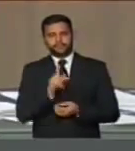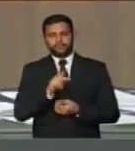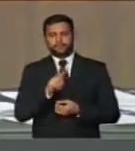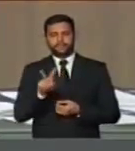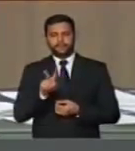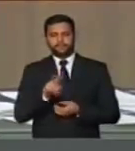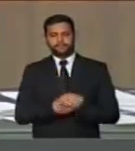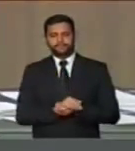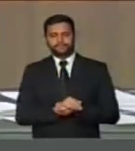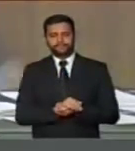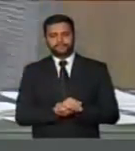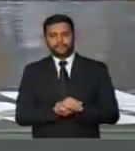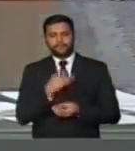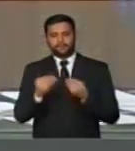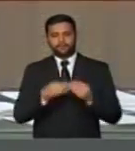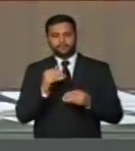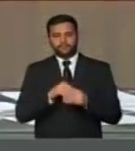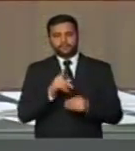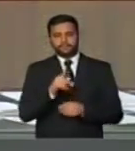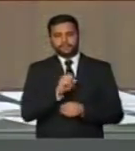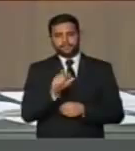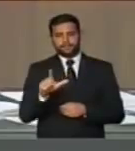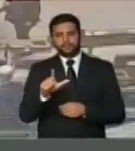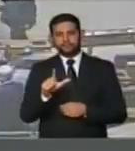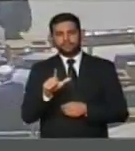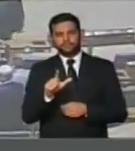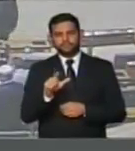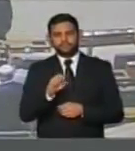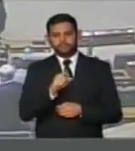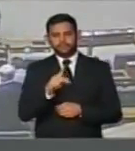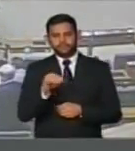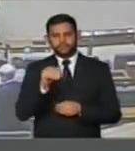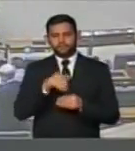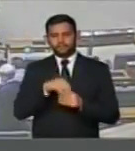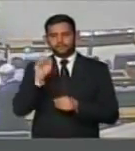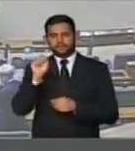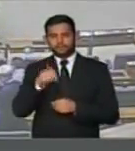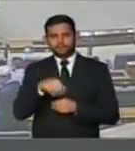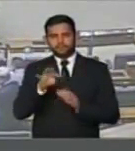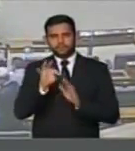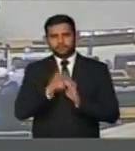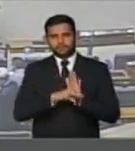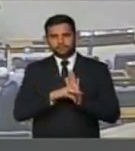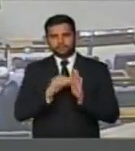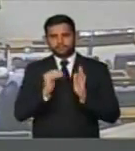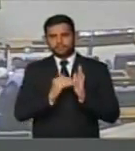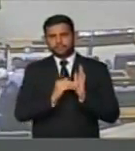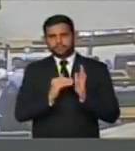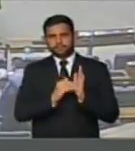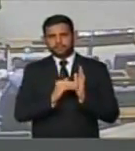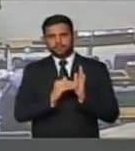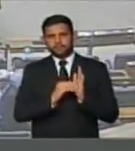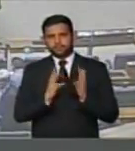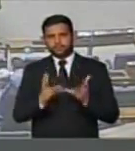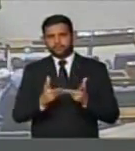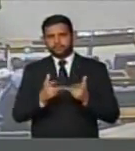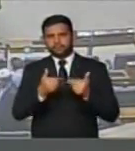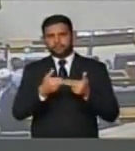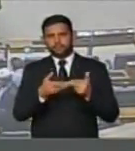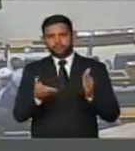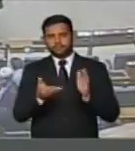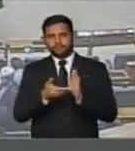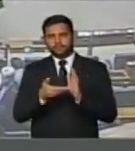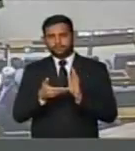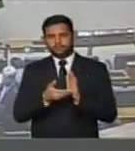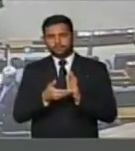PV, como vota PSOL? PSOL vota sim ao texto do Senado, que melhorou o da